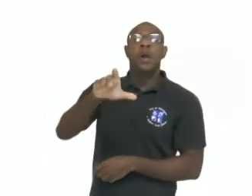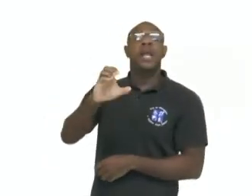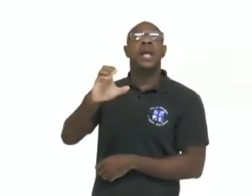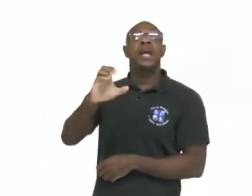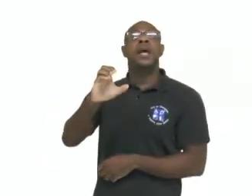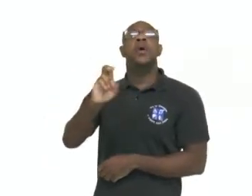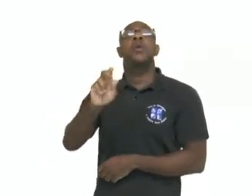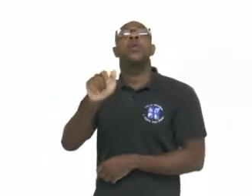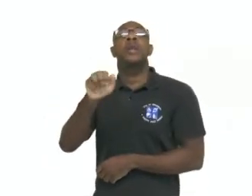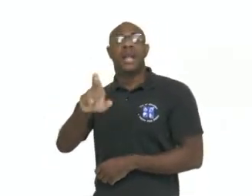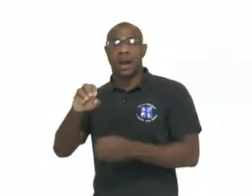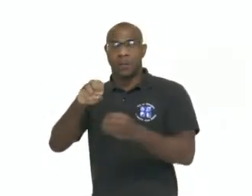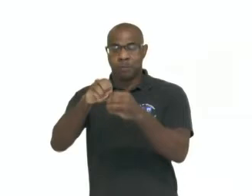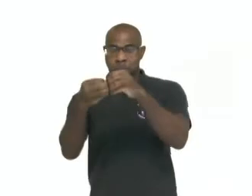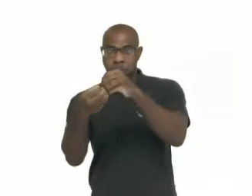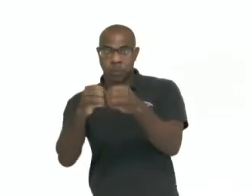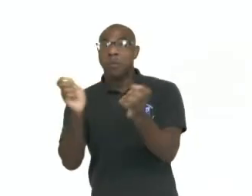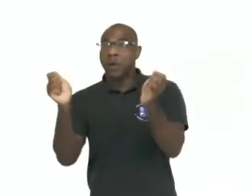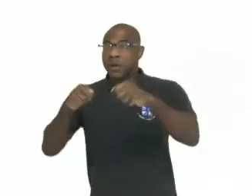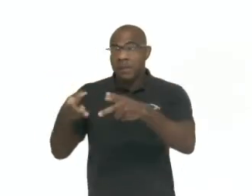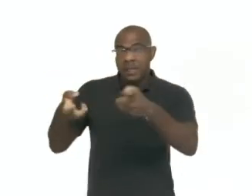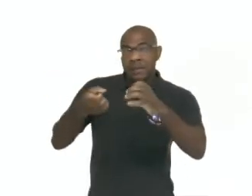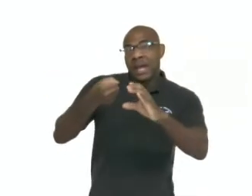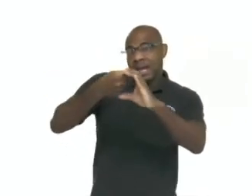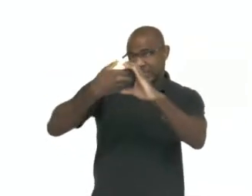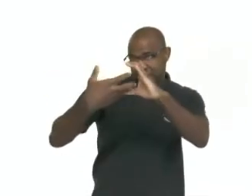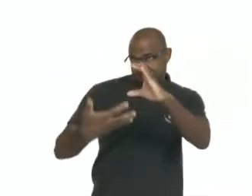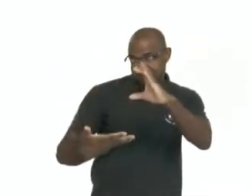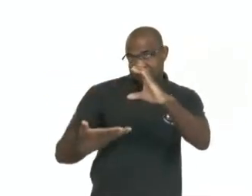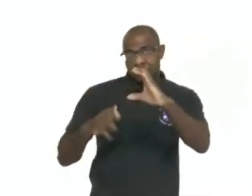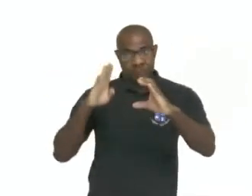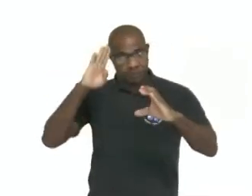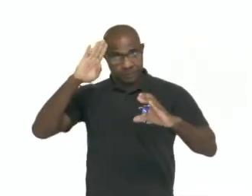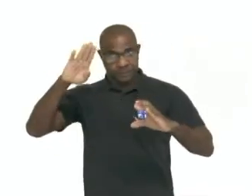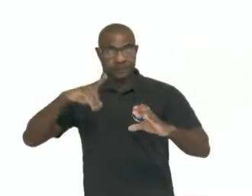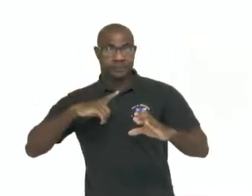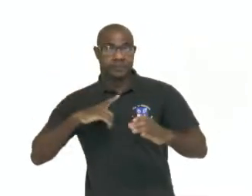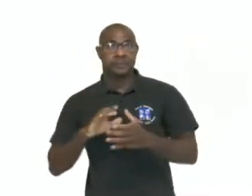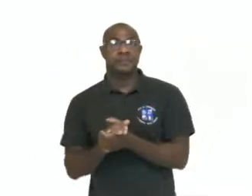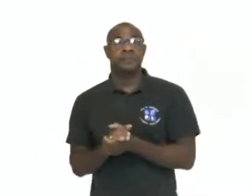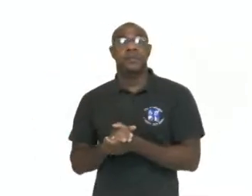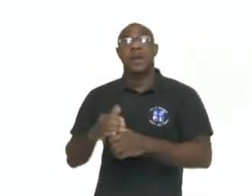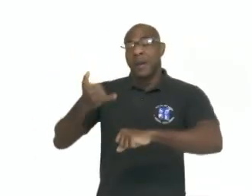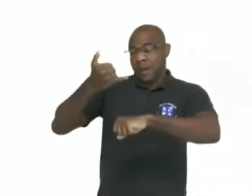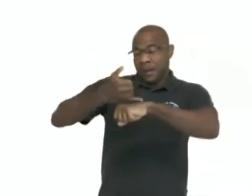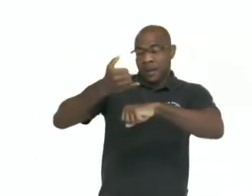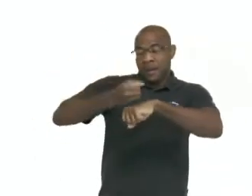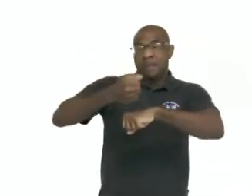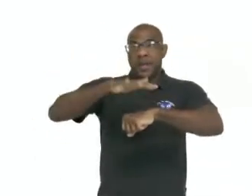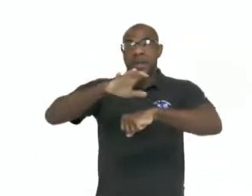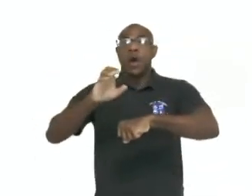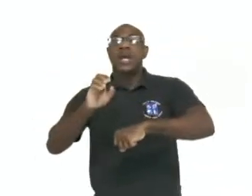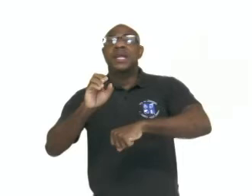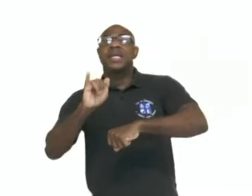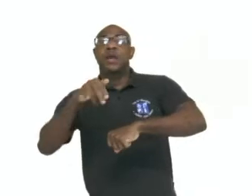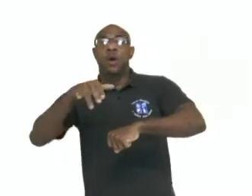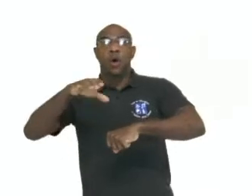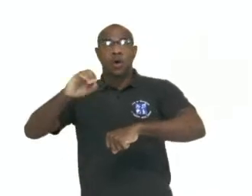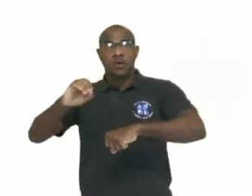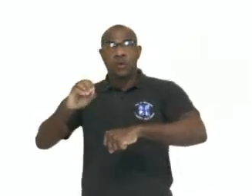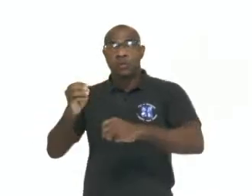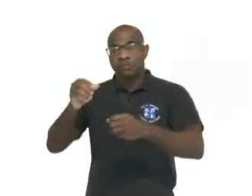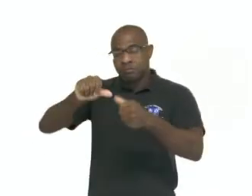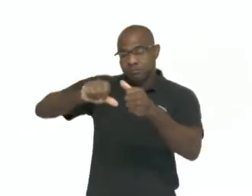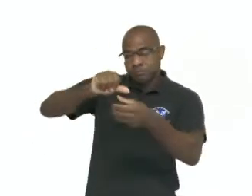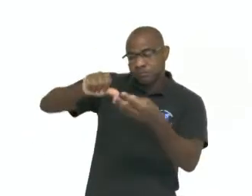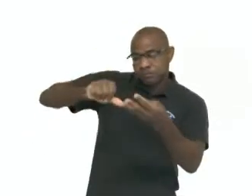analisar as características desses óxidos como sendo um óxido metálico ou iônico. O elemento químico